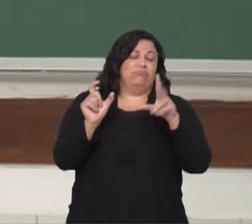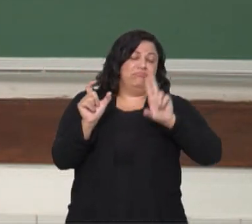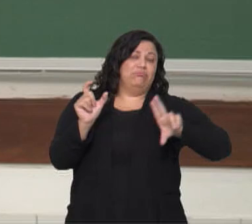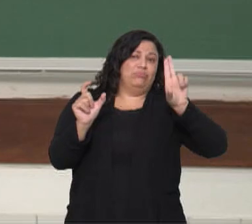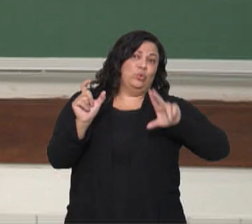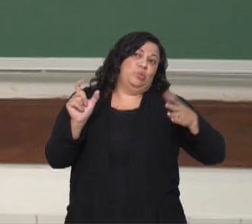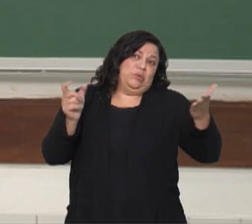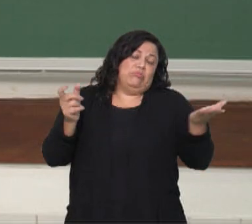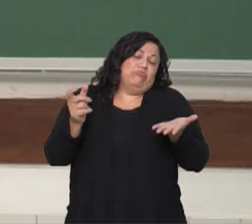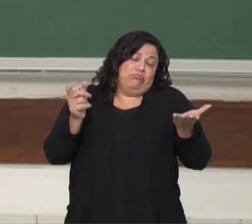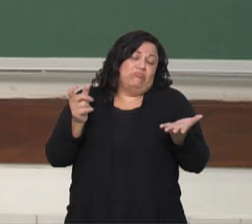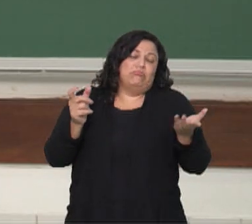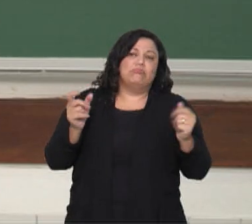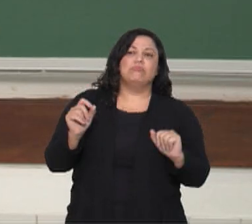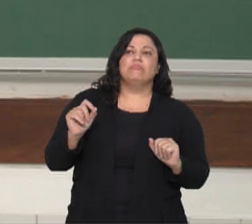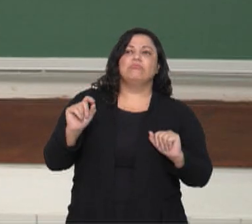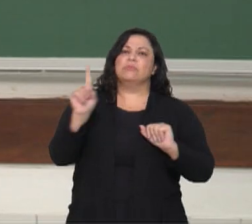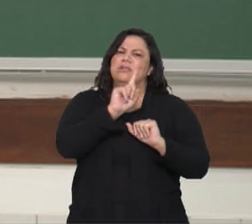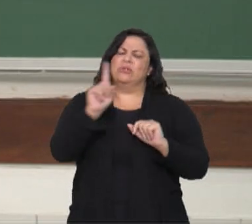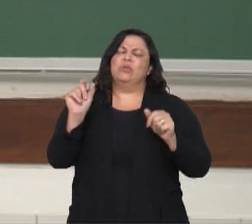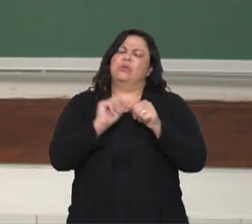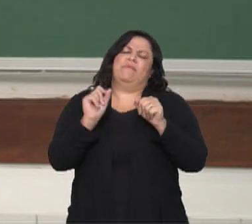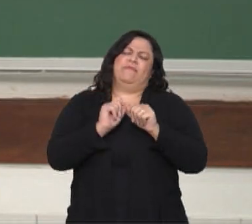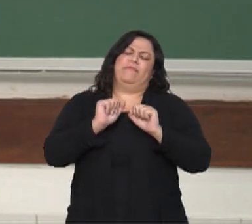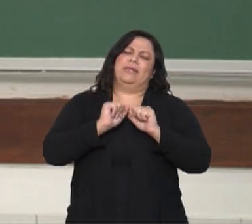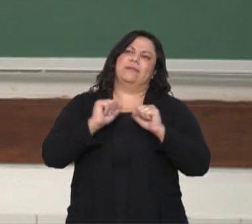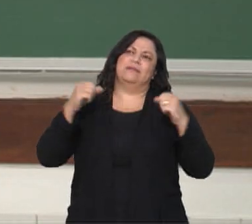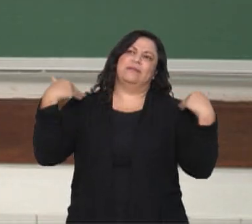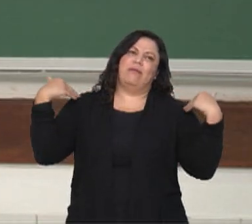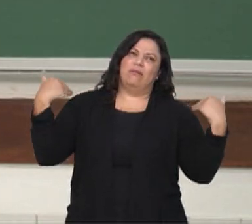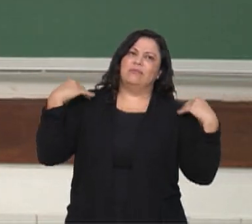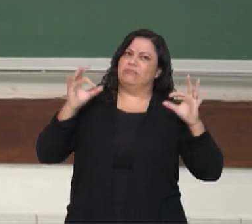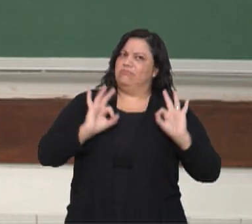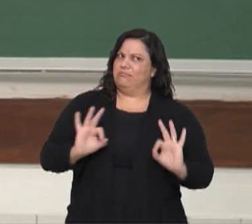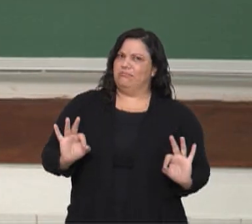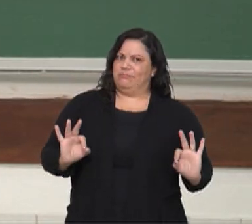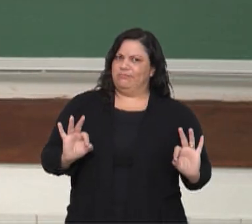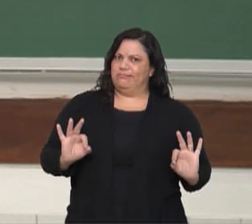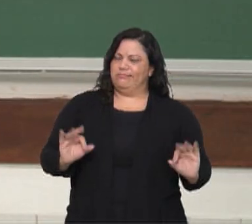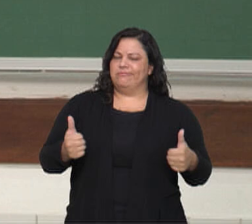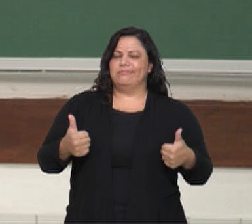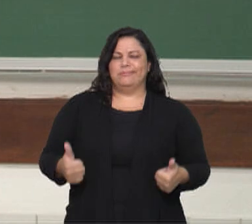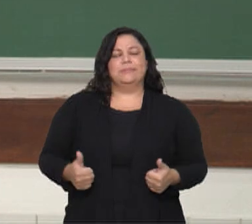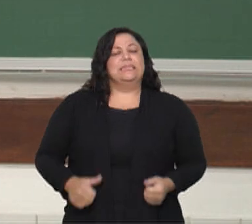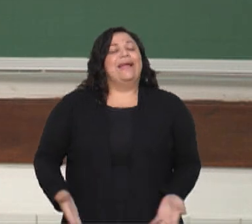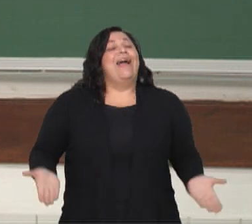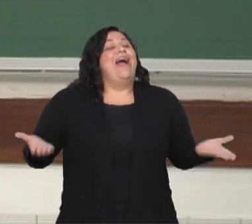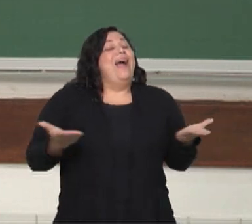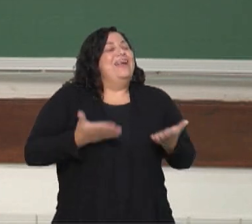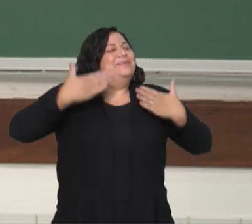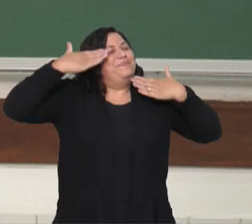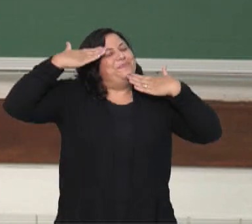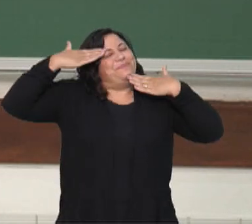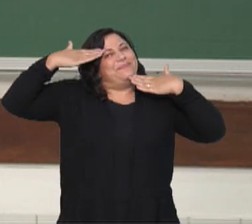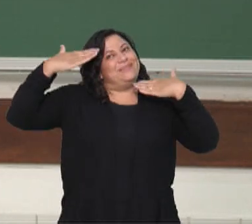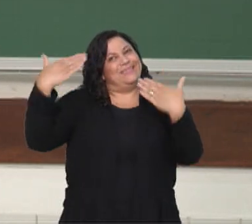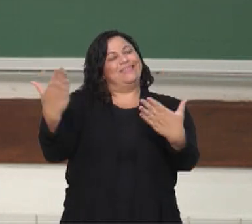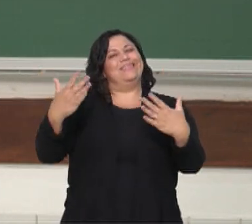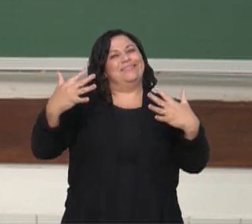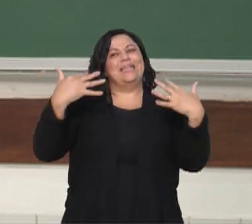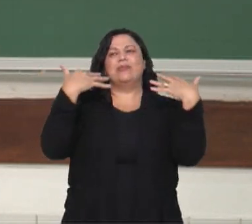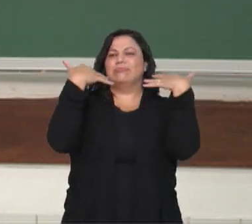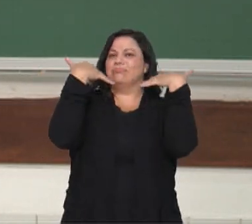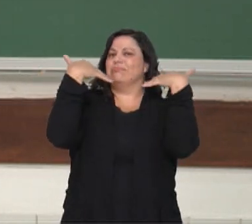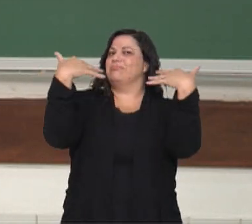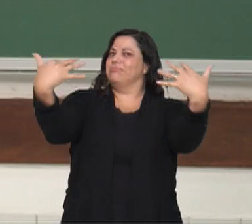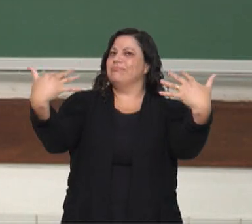pessoa é sedentária, ela não faz atividade, né? Gostaria de agradecer a todos vocês de coração por